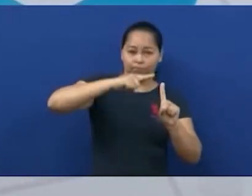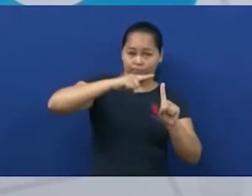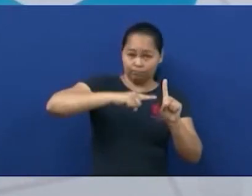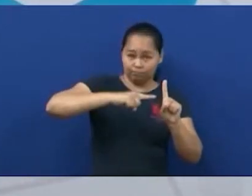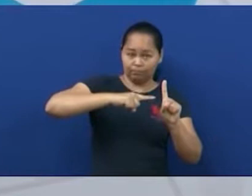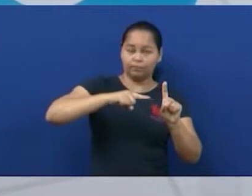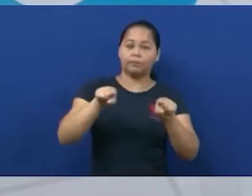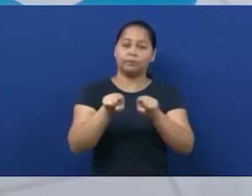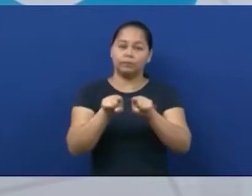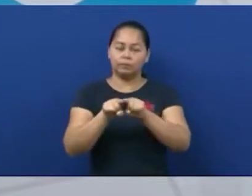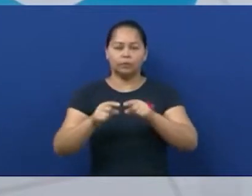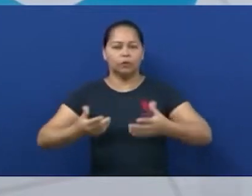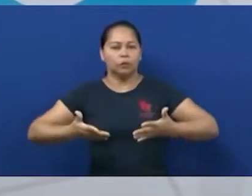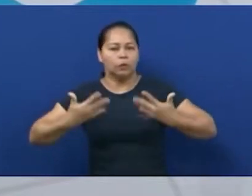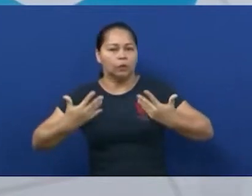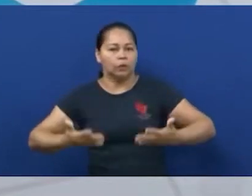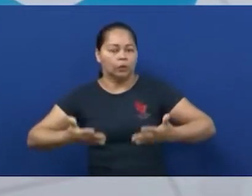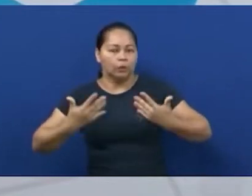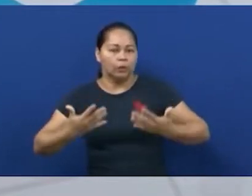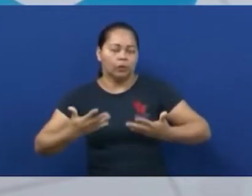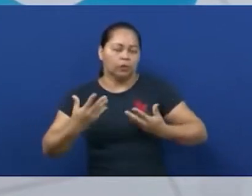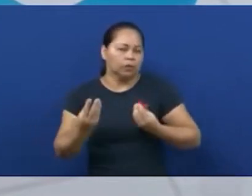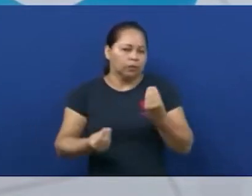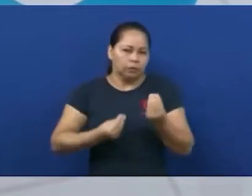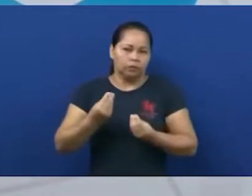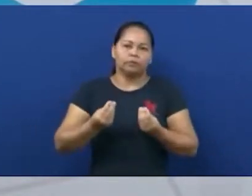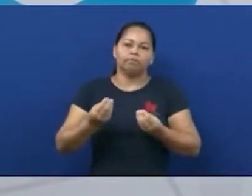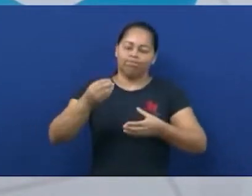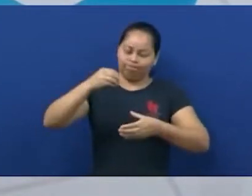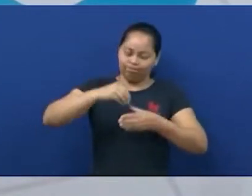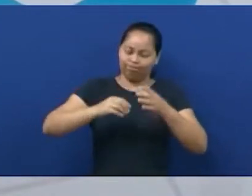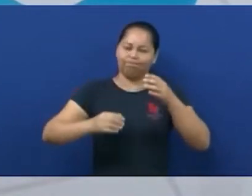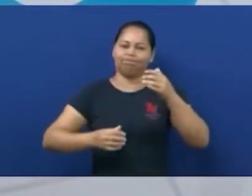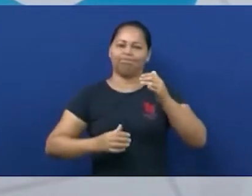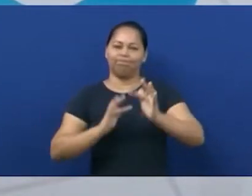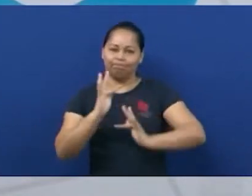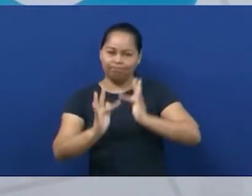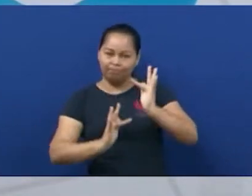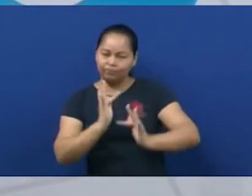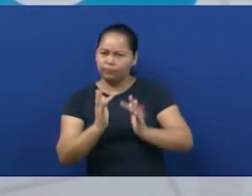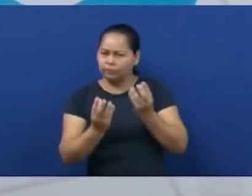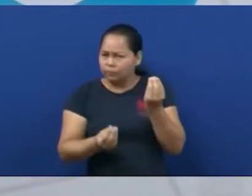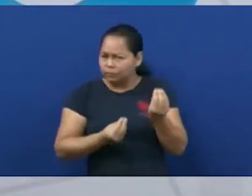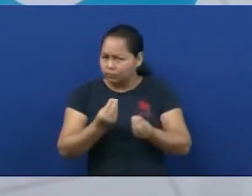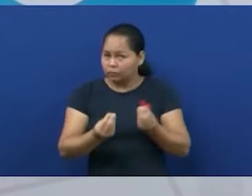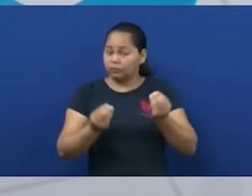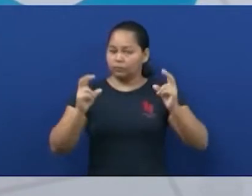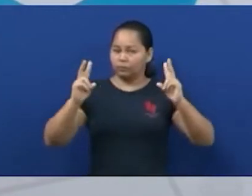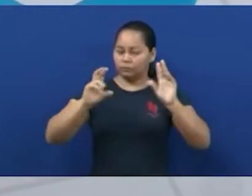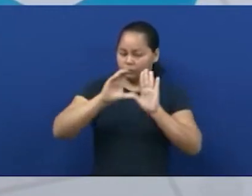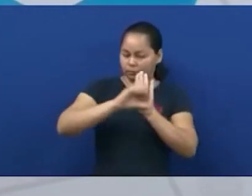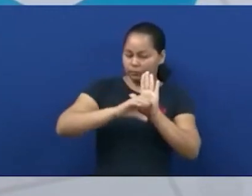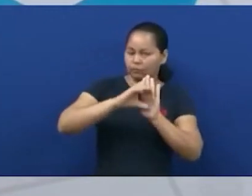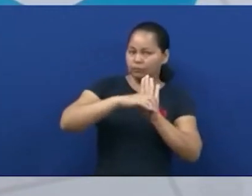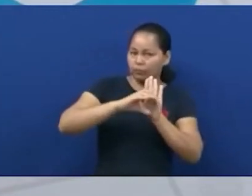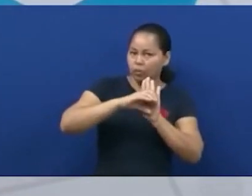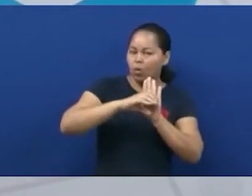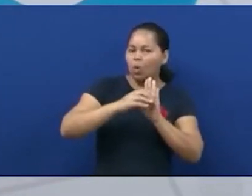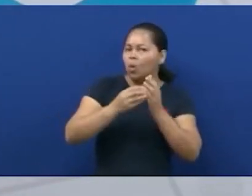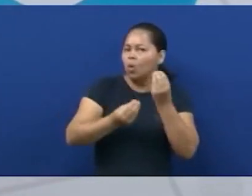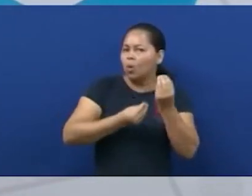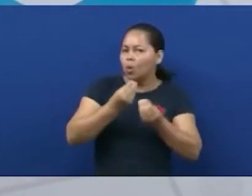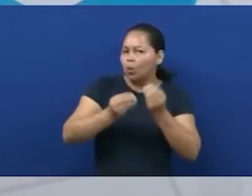da natureza, com a componente de física. Esse conteúdo, ele é exclusivo da segunda